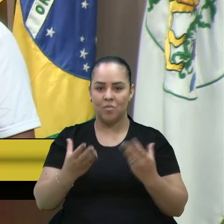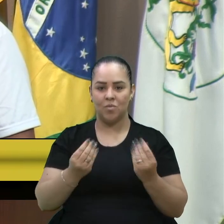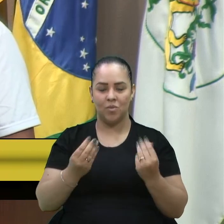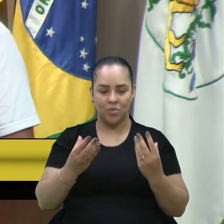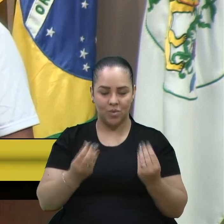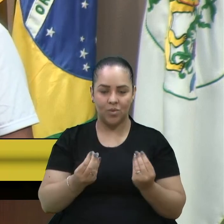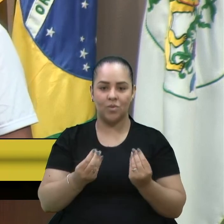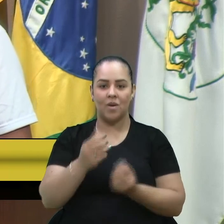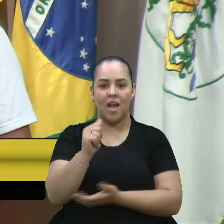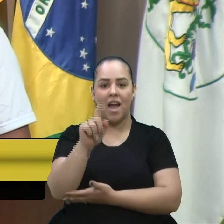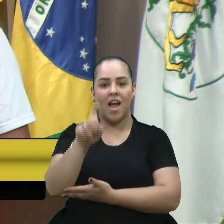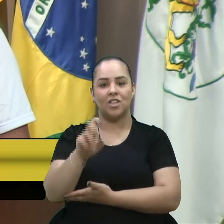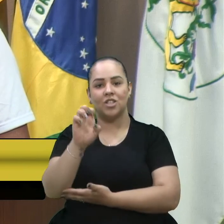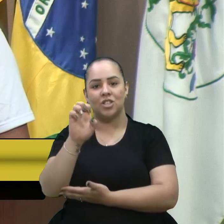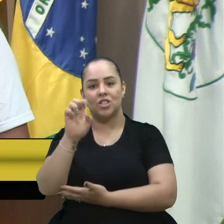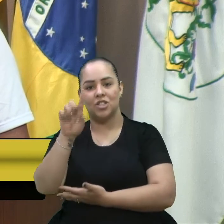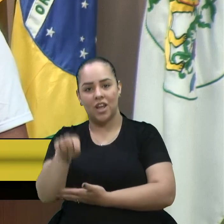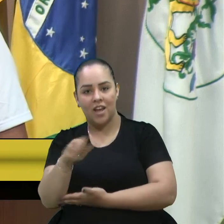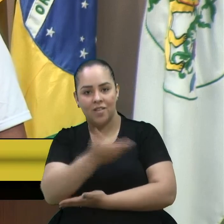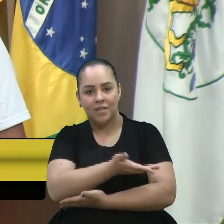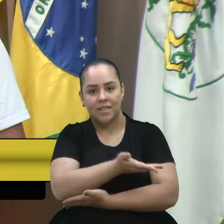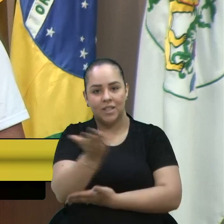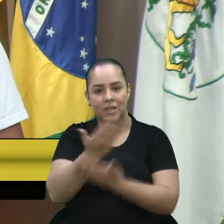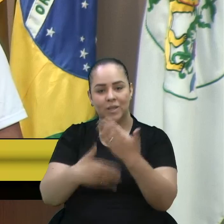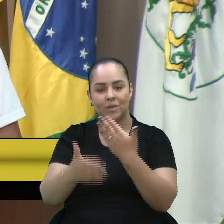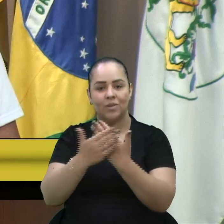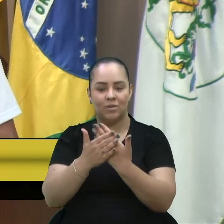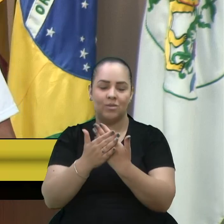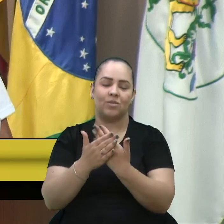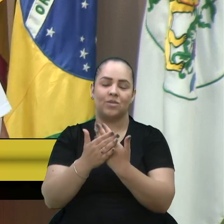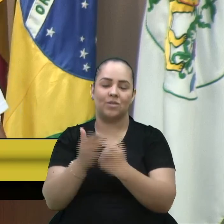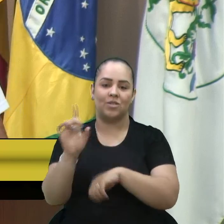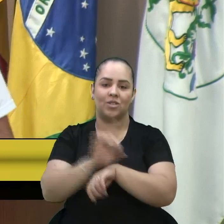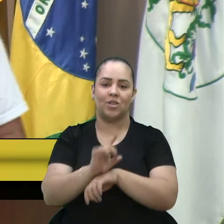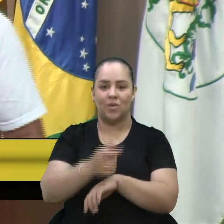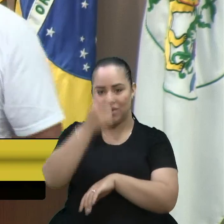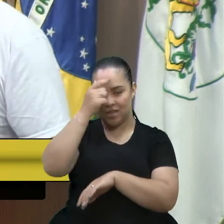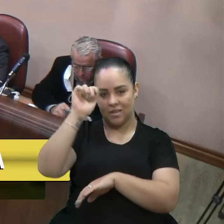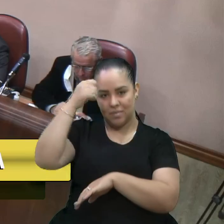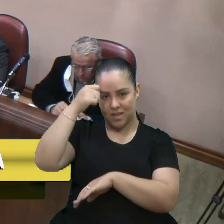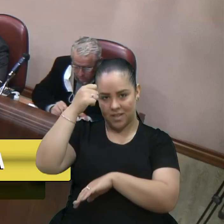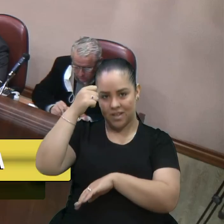todos nesse Dia da Consciência Negra e para a luta antirracista. Obrigado, senhor presidente.